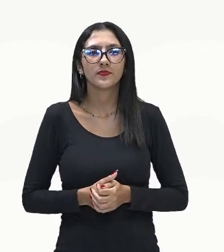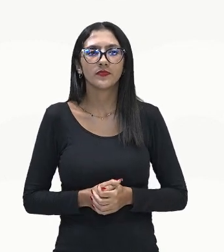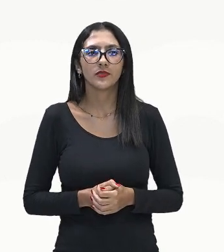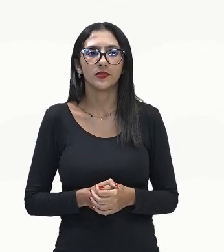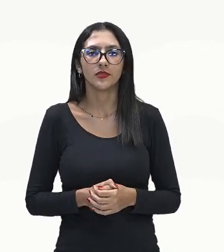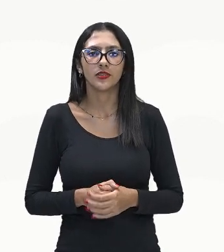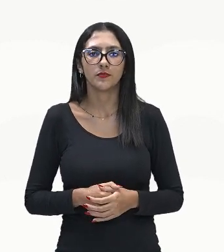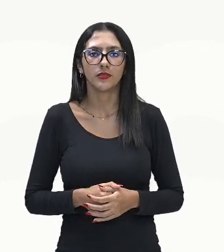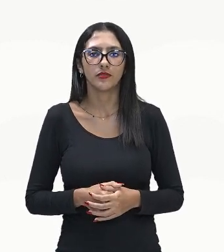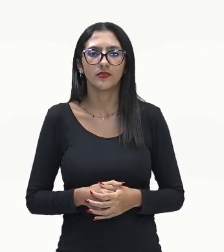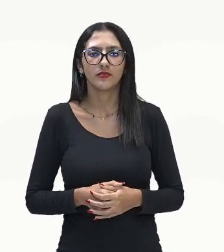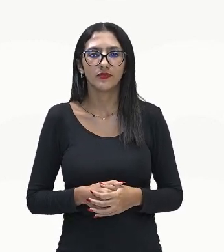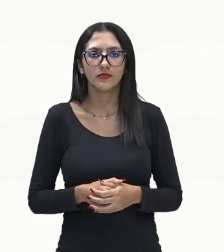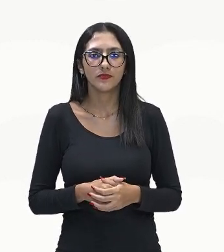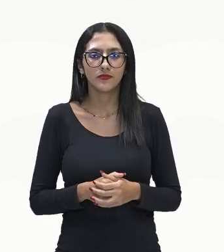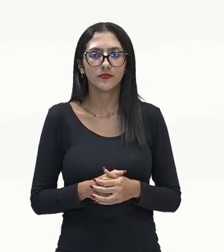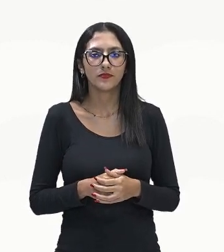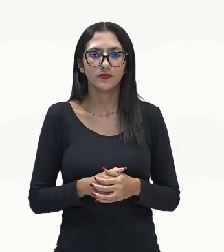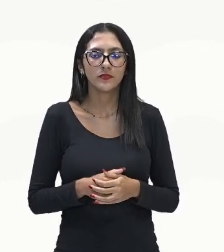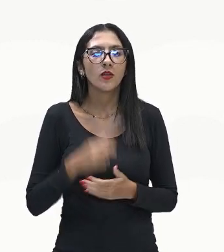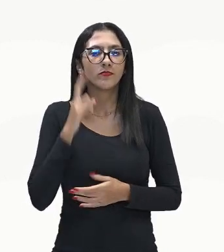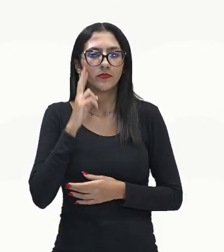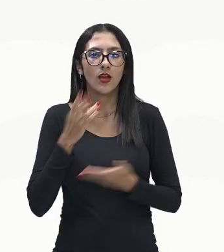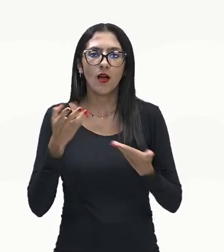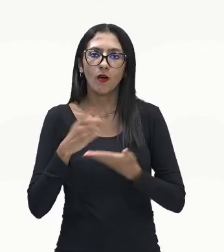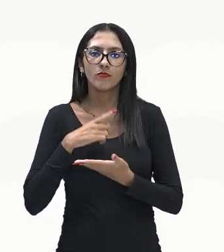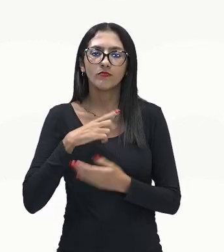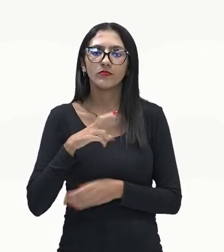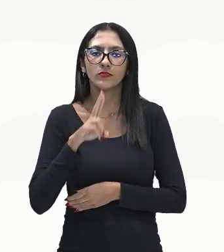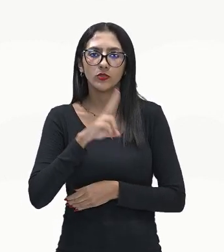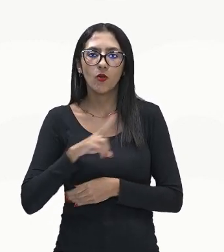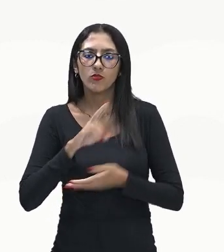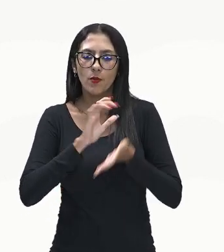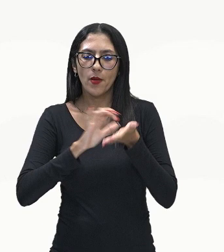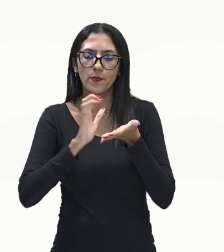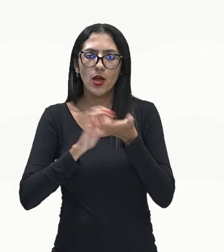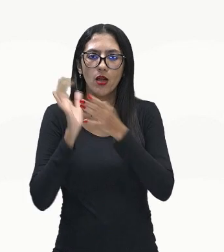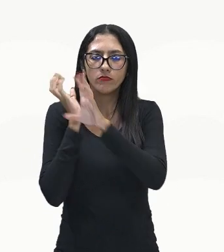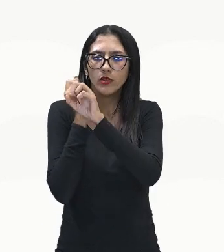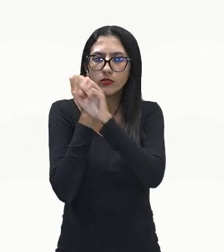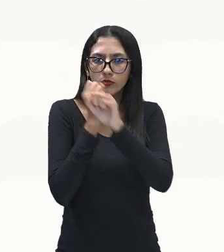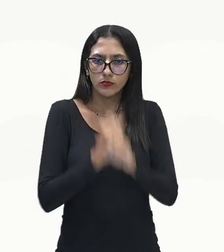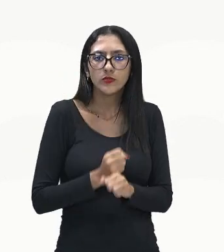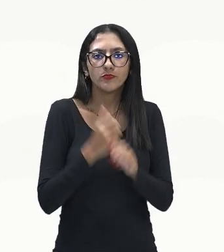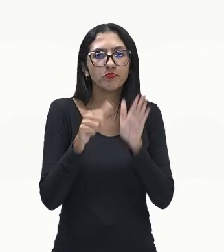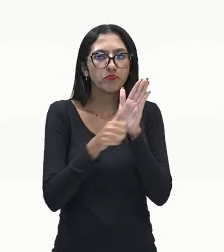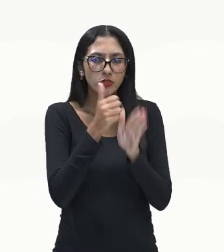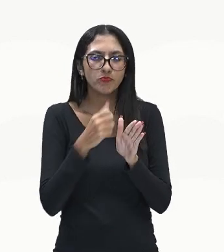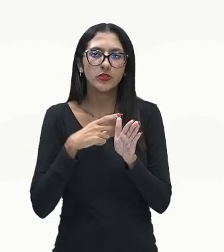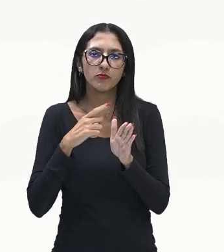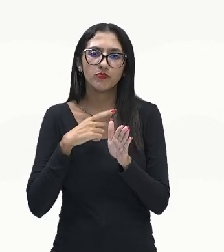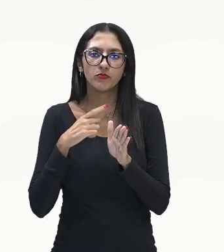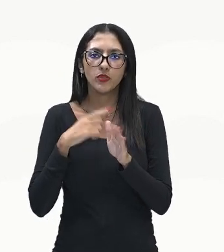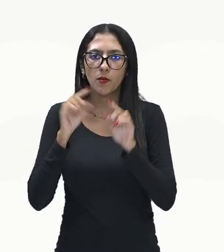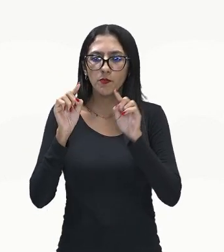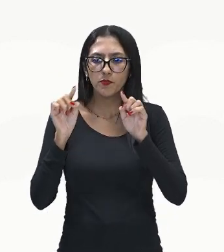como o professor Thiago falou, né? Vamos pegar a nossa calculadora, realizar primeiro a nossa soma de 1